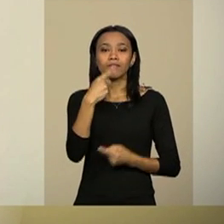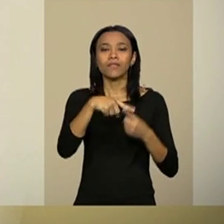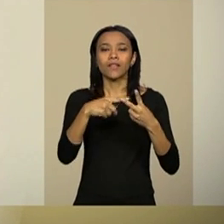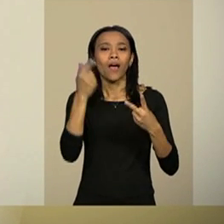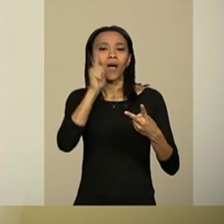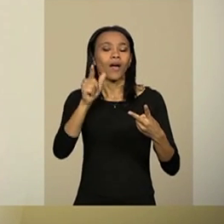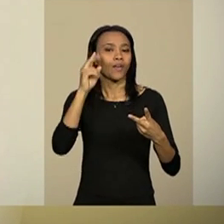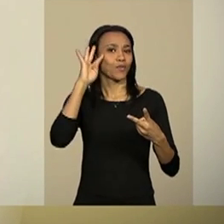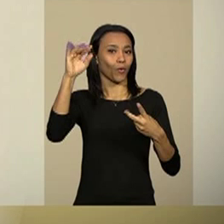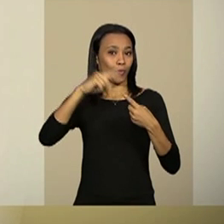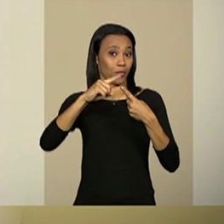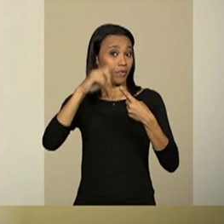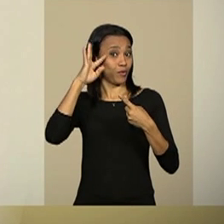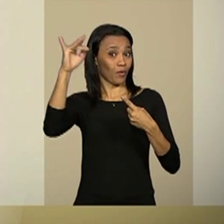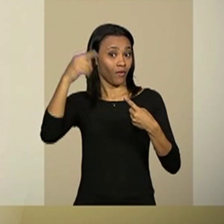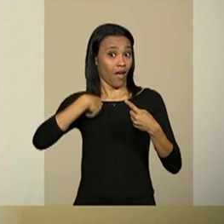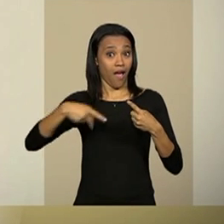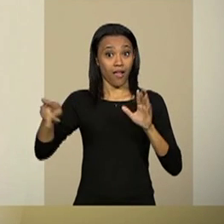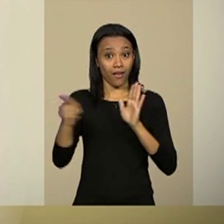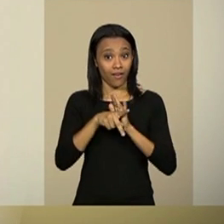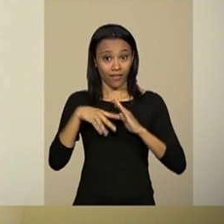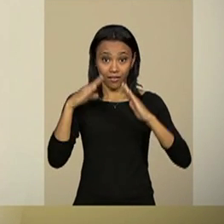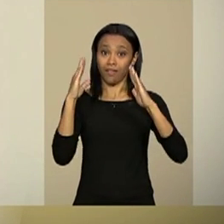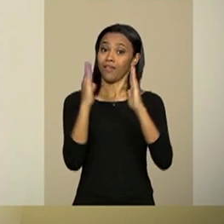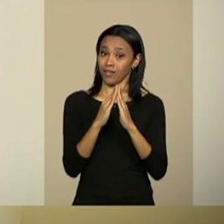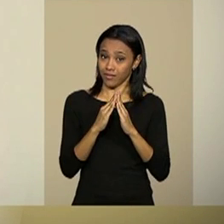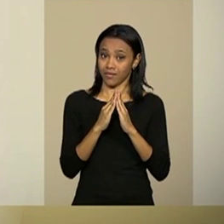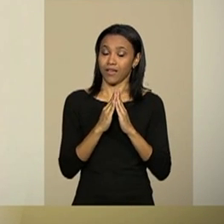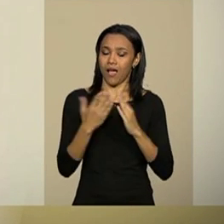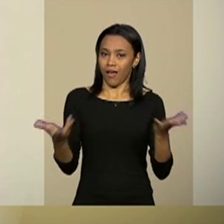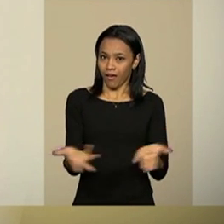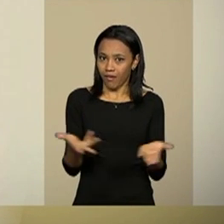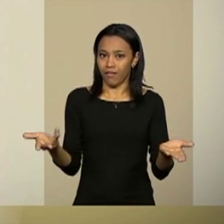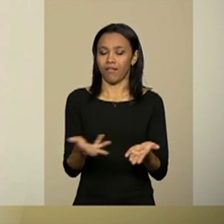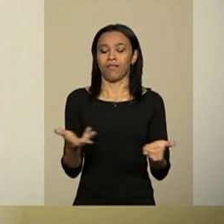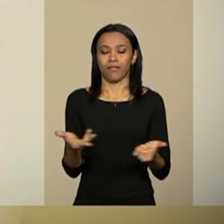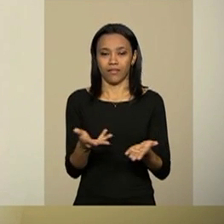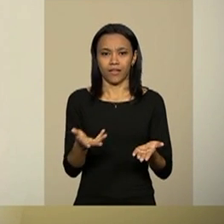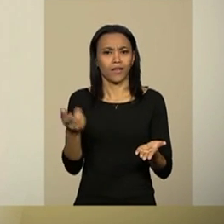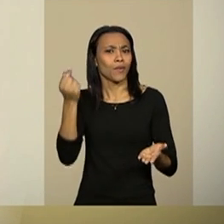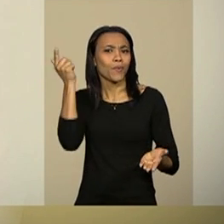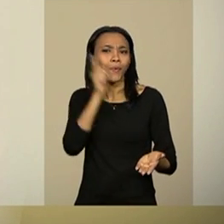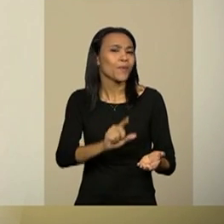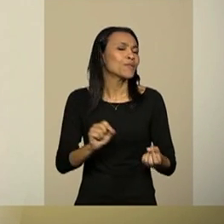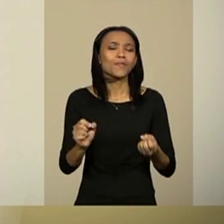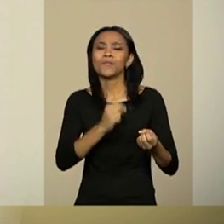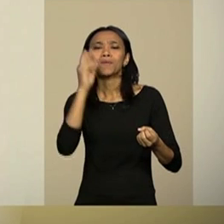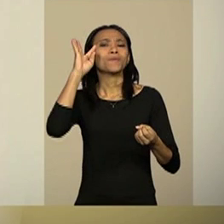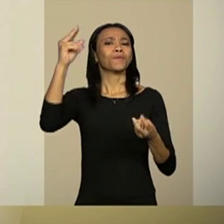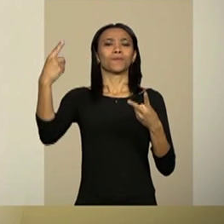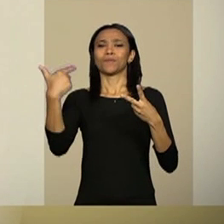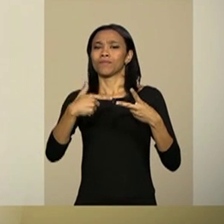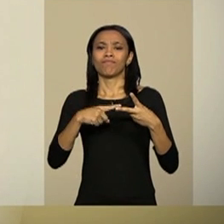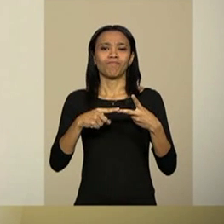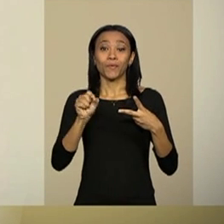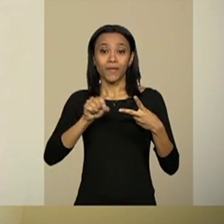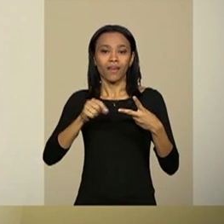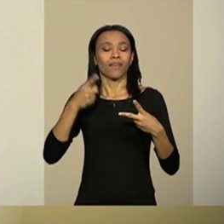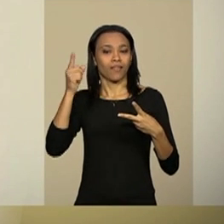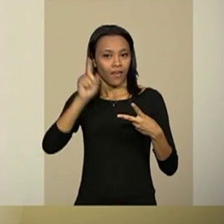o primeiro sonho ela conquistou a casa própria agora luciano conquistou o segundo sonho que é